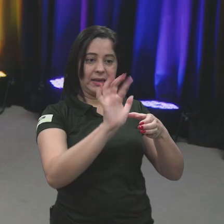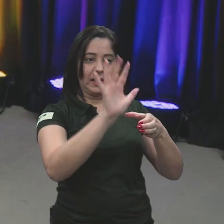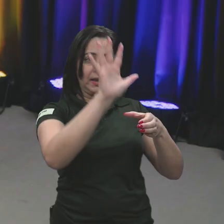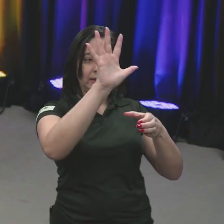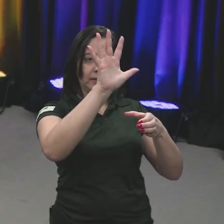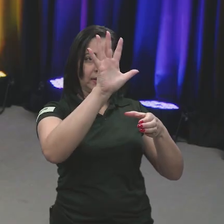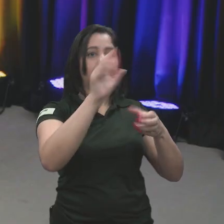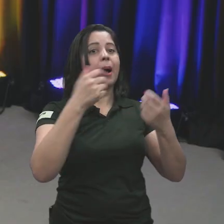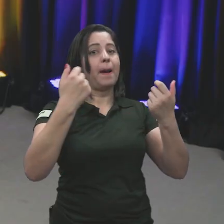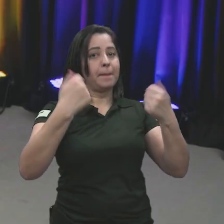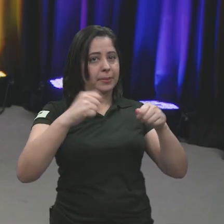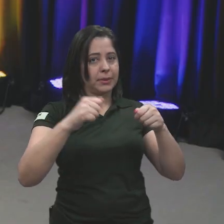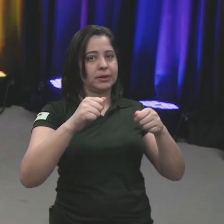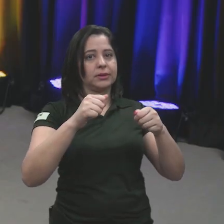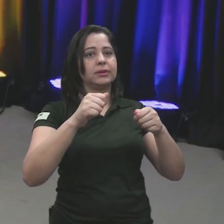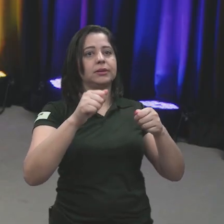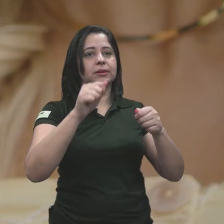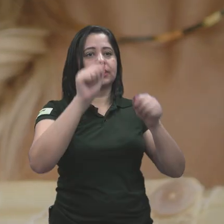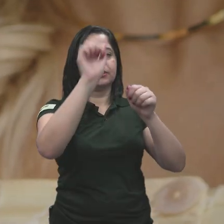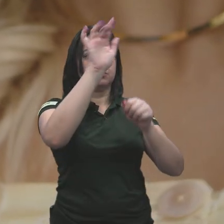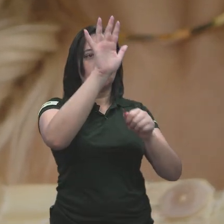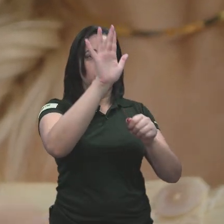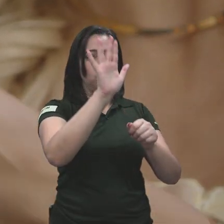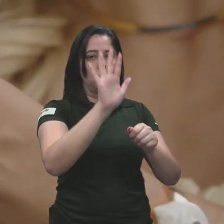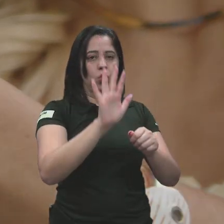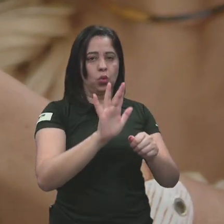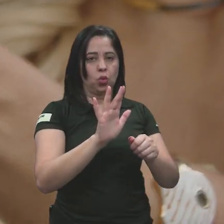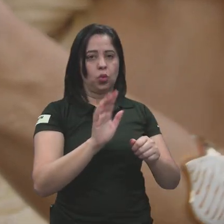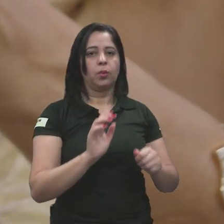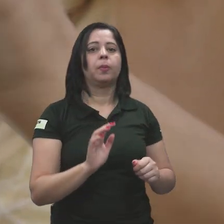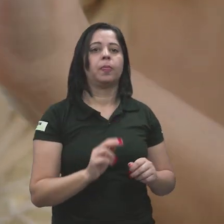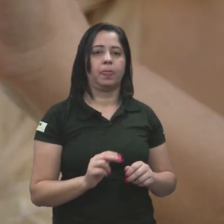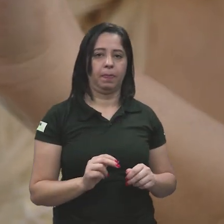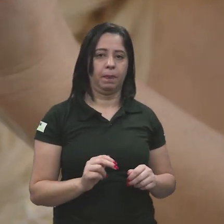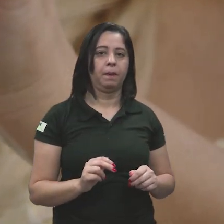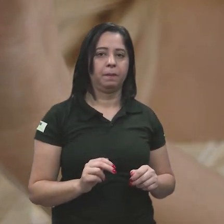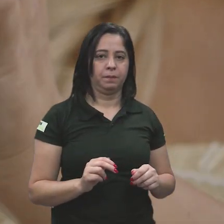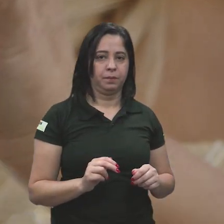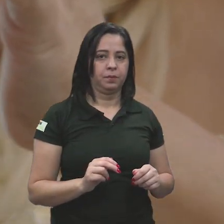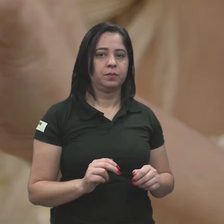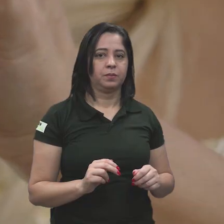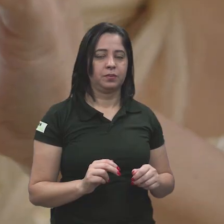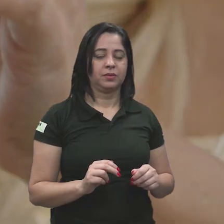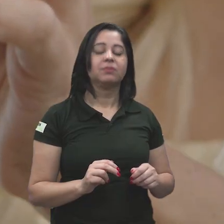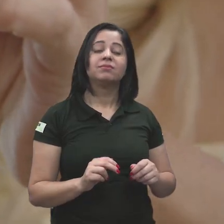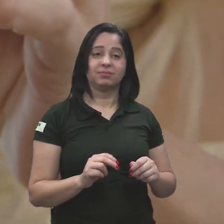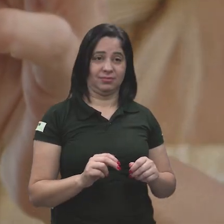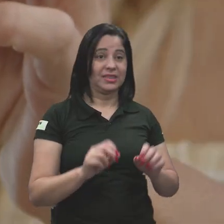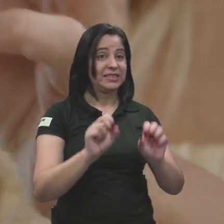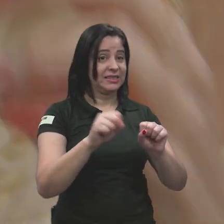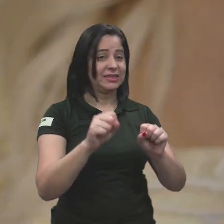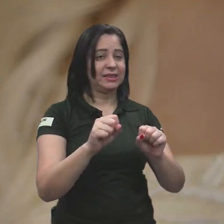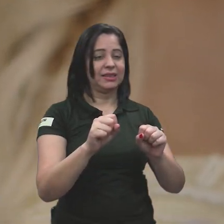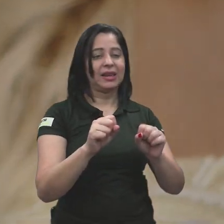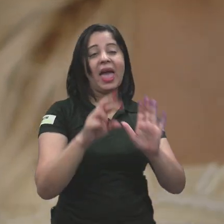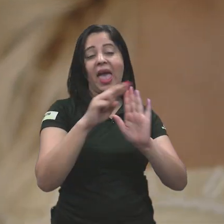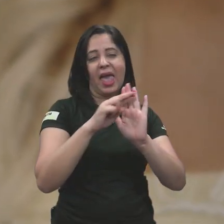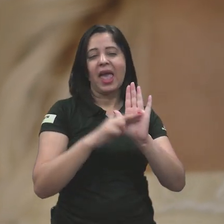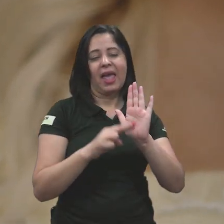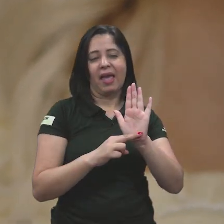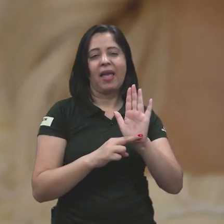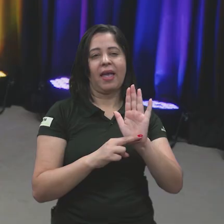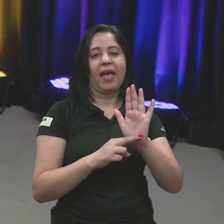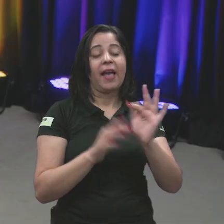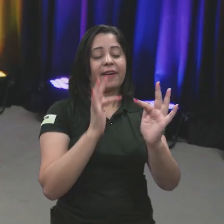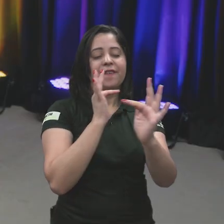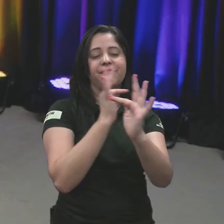forma de pena, ela cairia mais devagar, tá? Que a gente chama de arraste aerodinâmico, né, que o pessoal fala. Aí o que acontece? Se eu